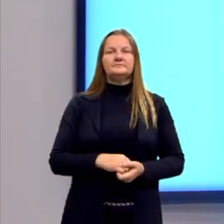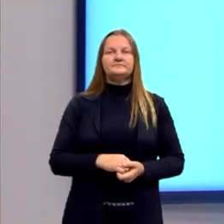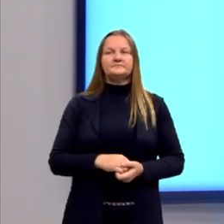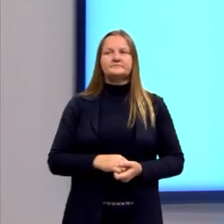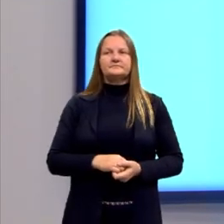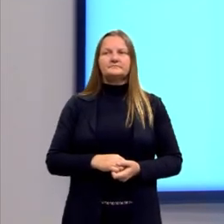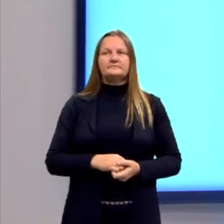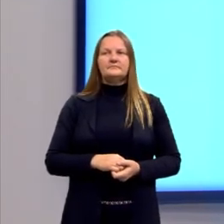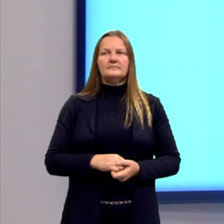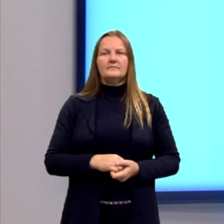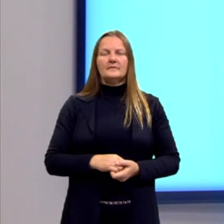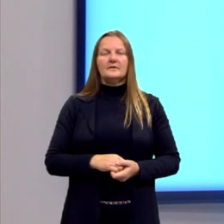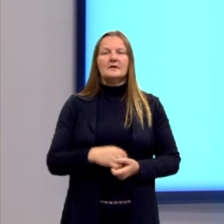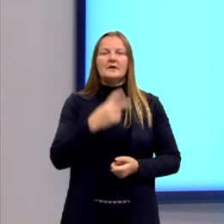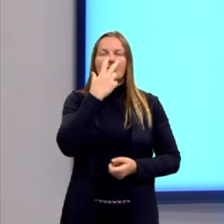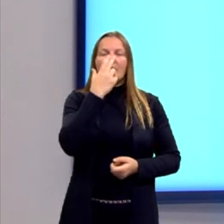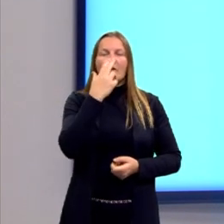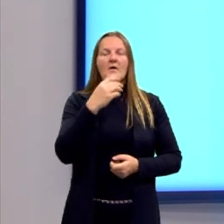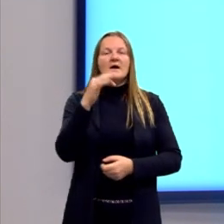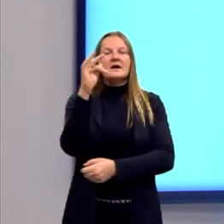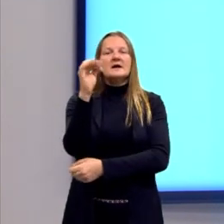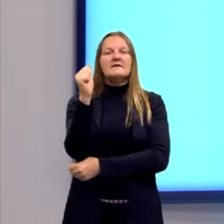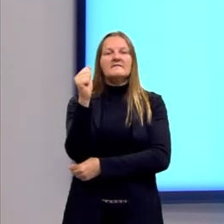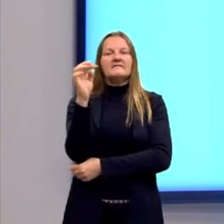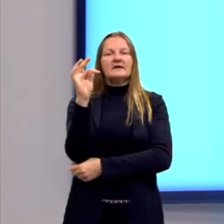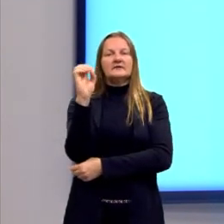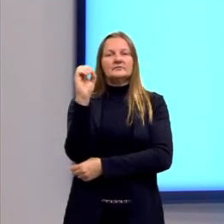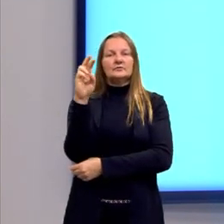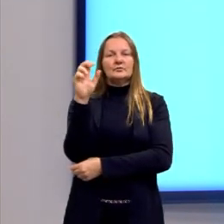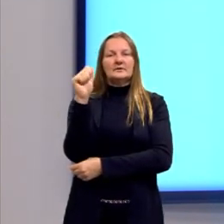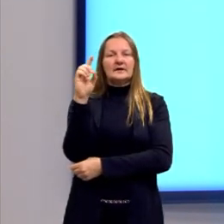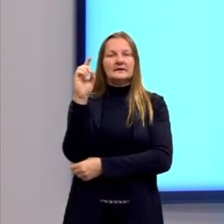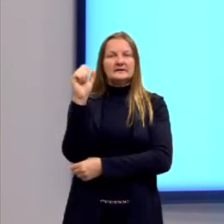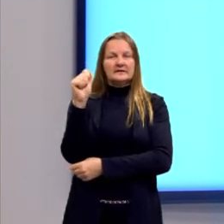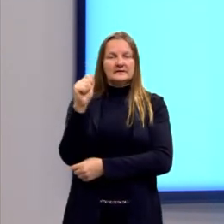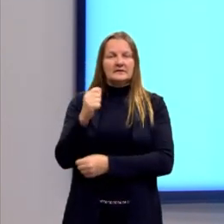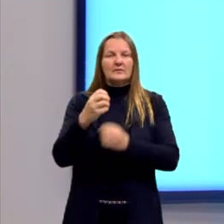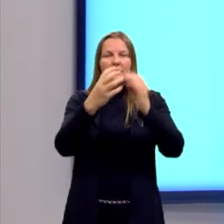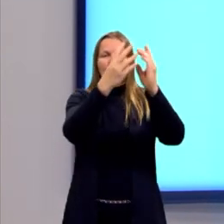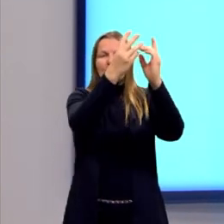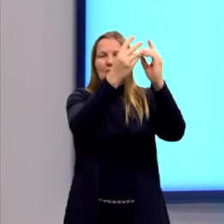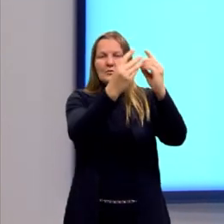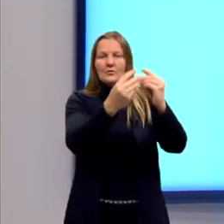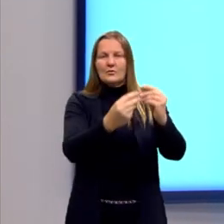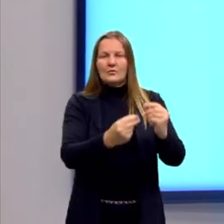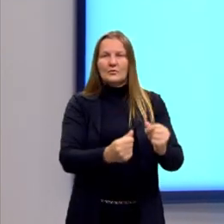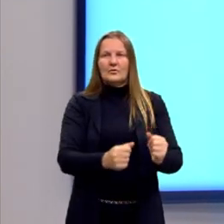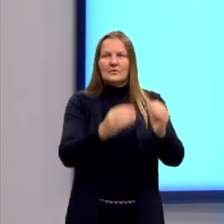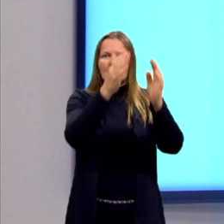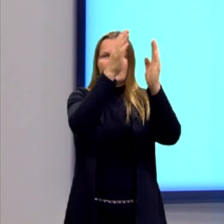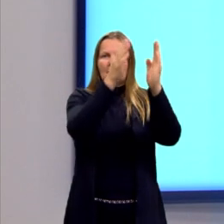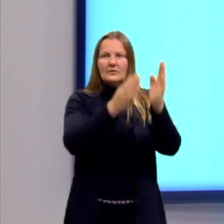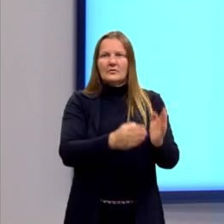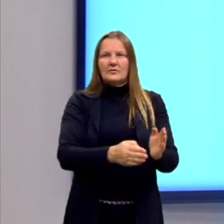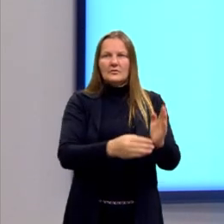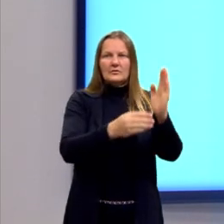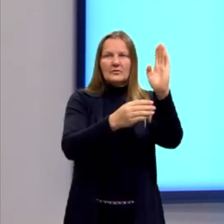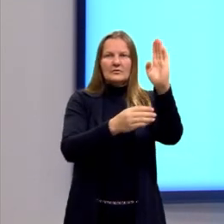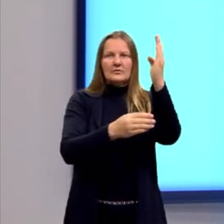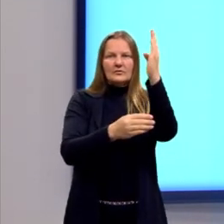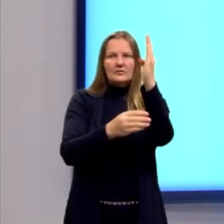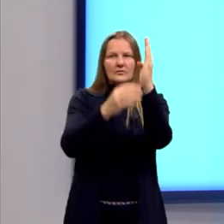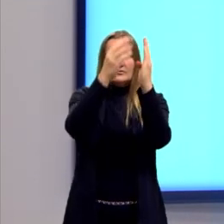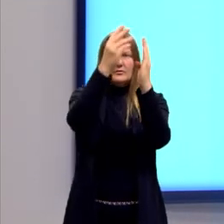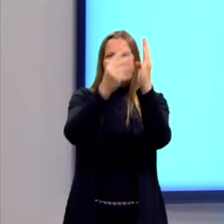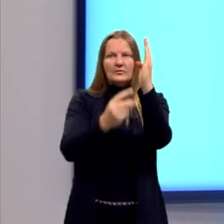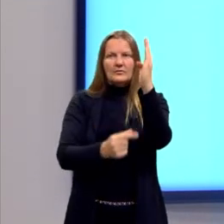escrever ele na forma fatorada né ou então fazer a decomposição do número ou se a gente já sabe aí